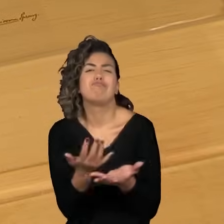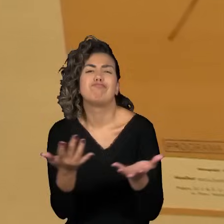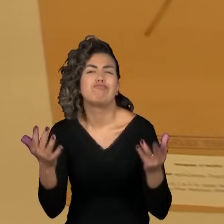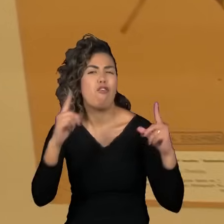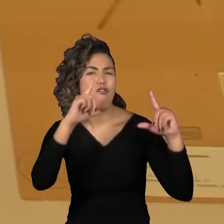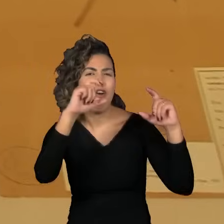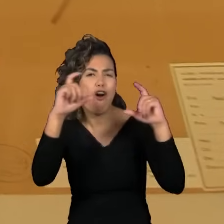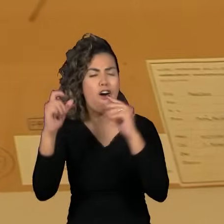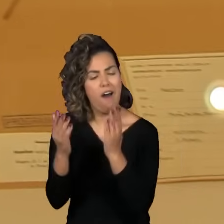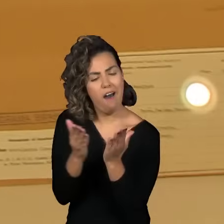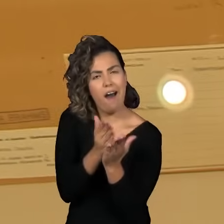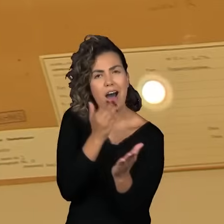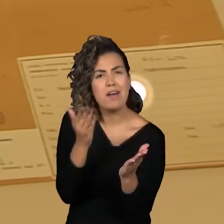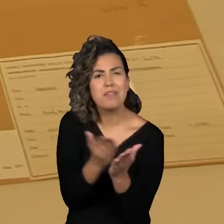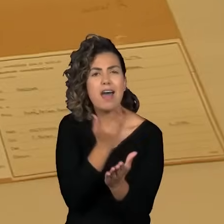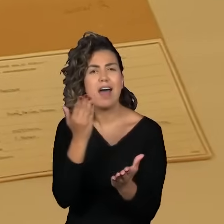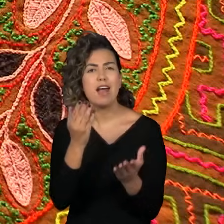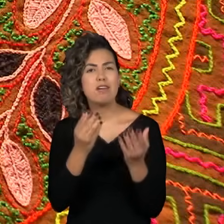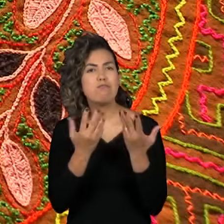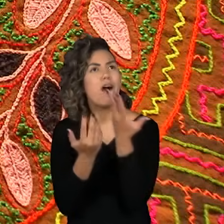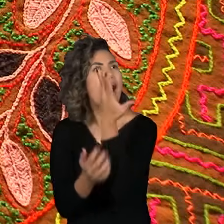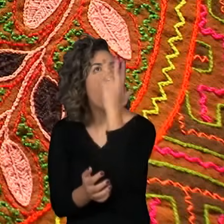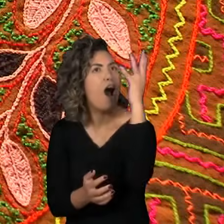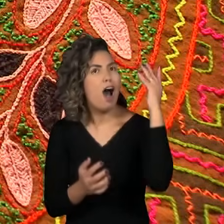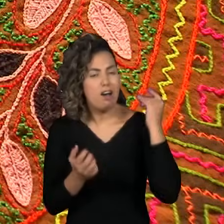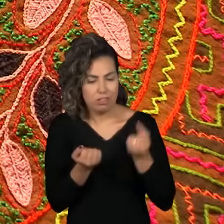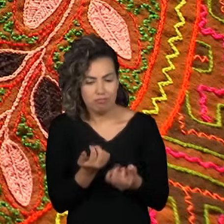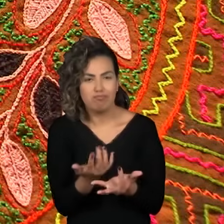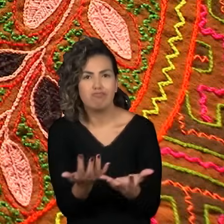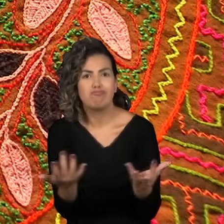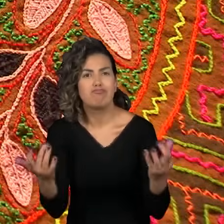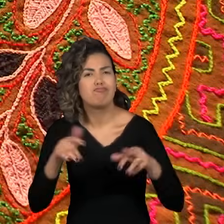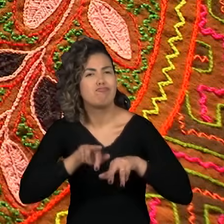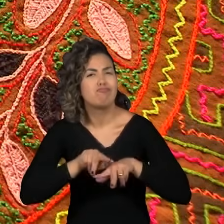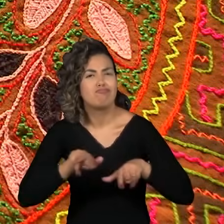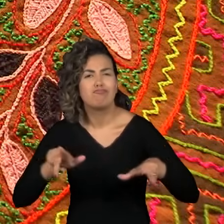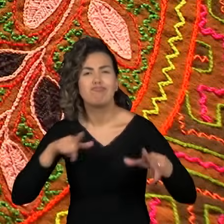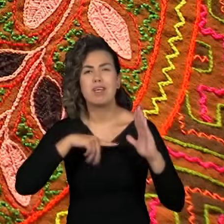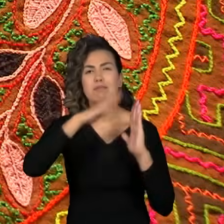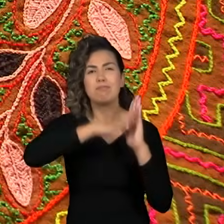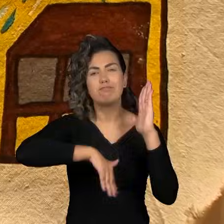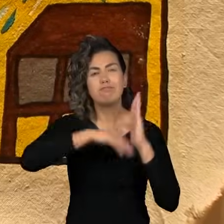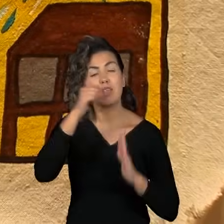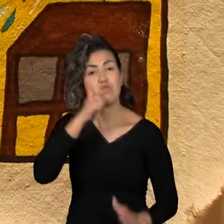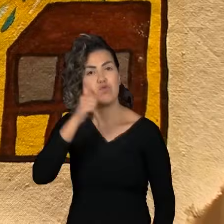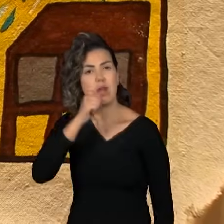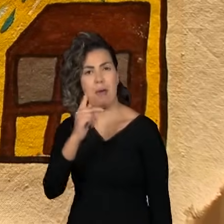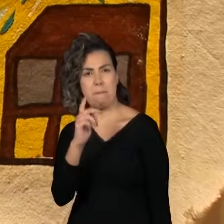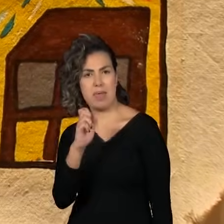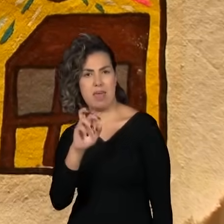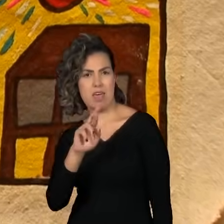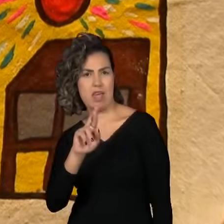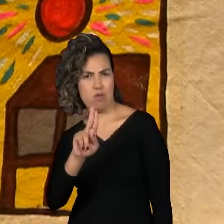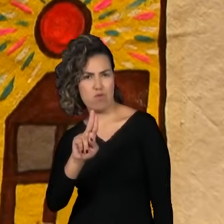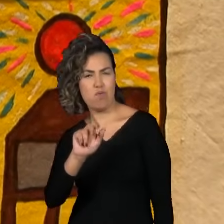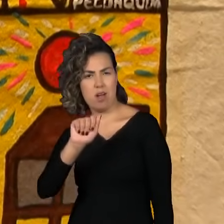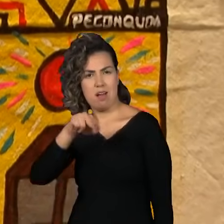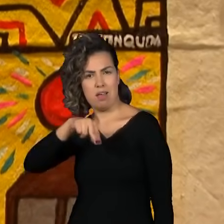em campo, amostras de plantas. As pinturas e bordados da peruana Pecon Quena, nascida em